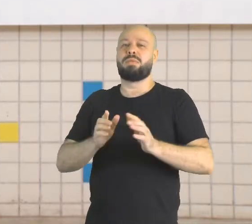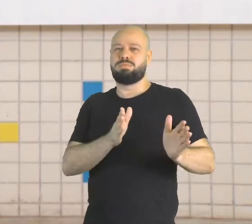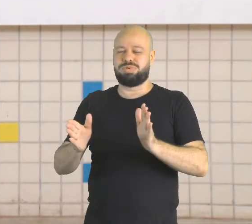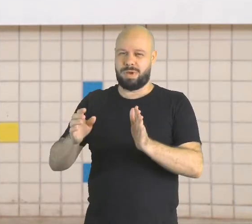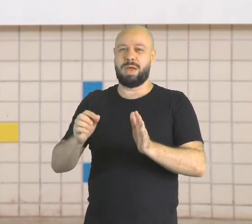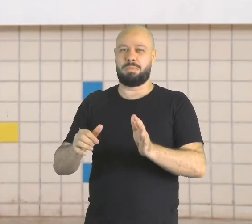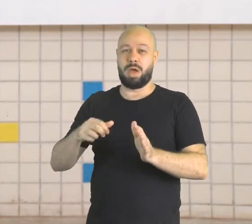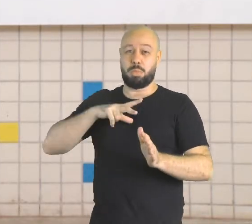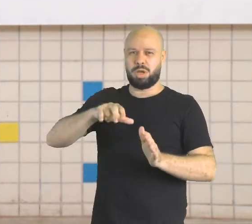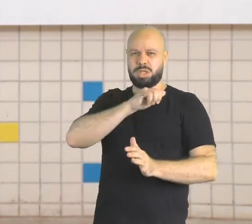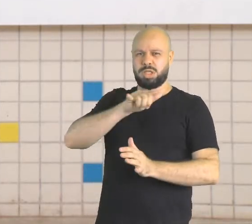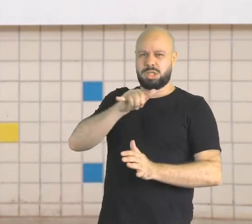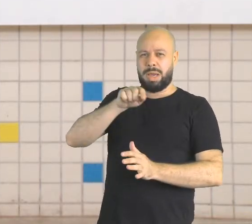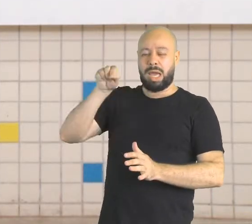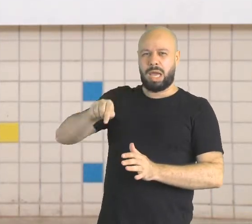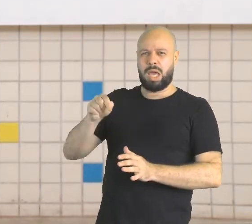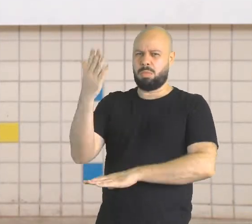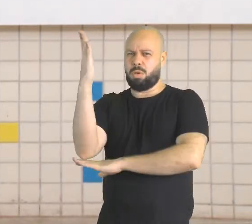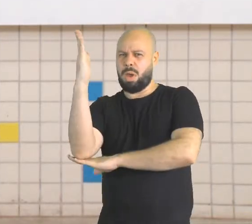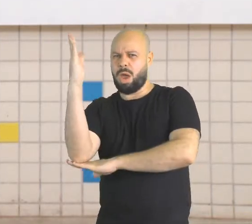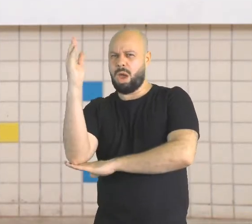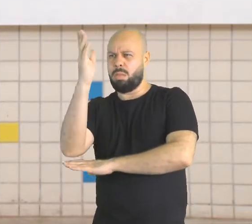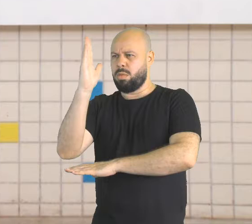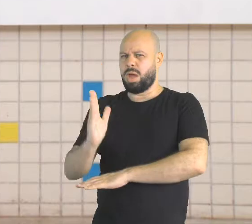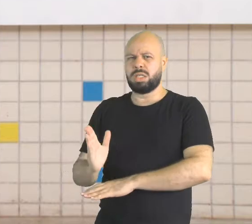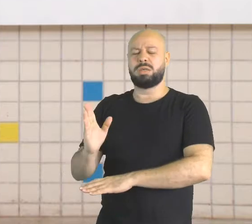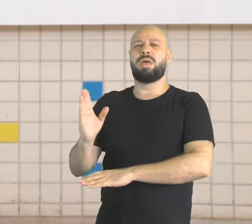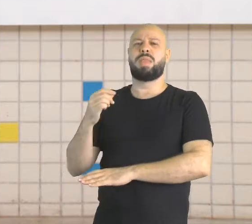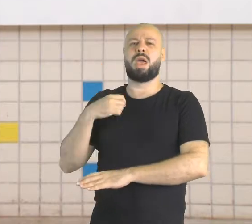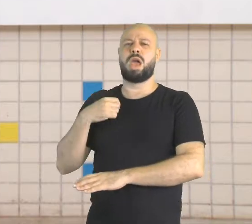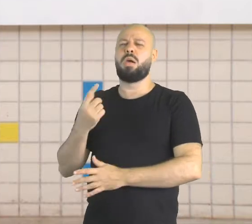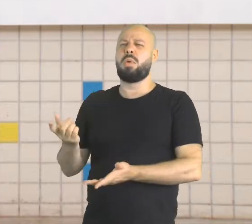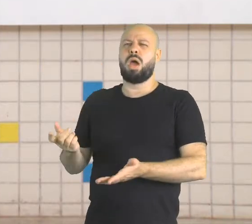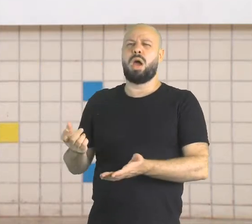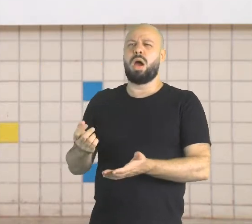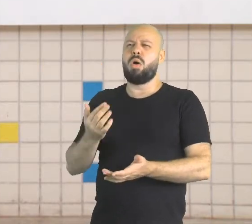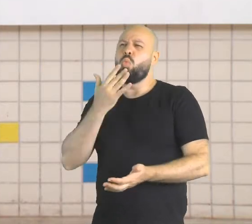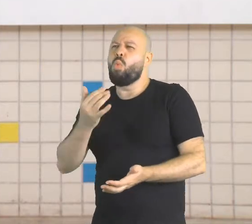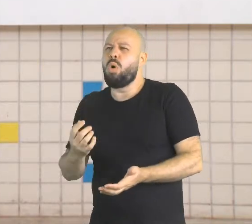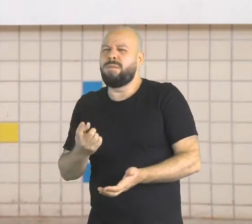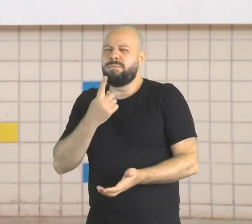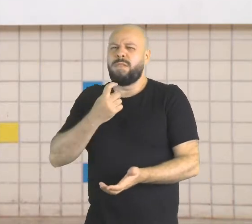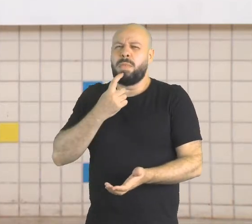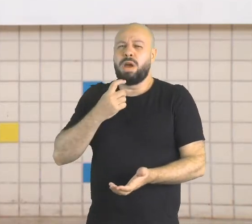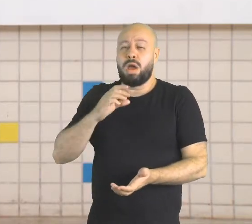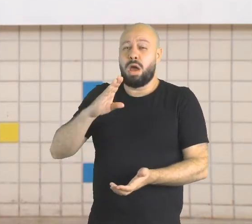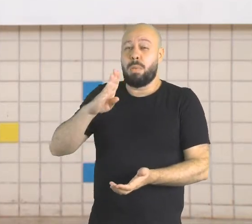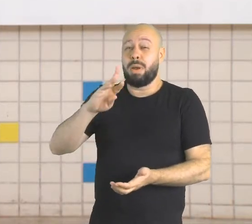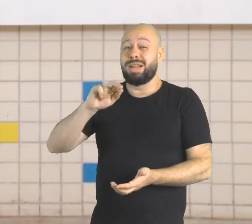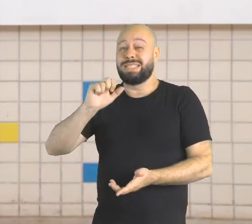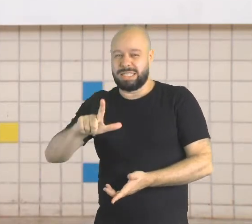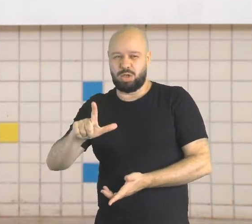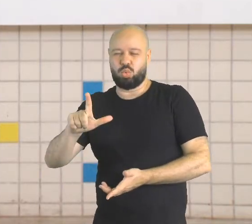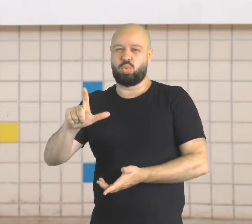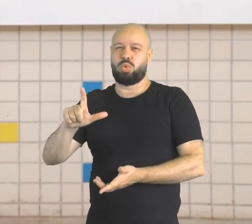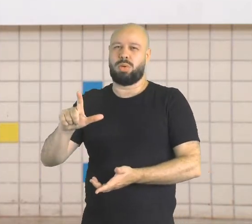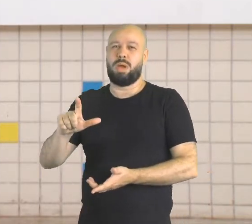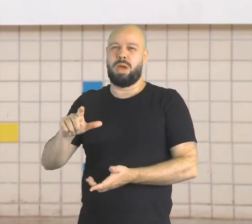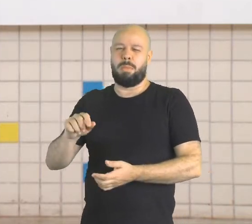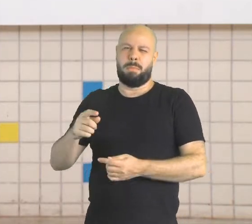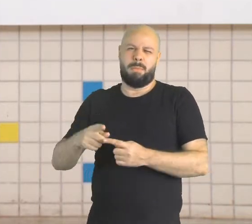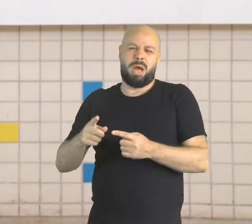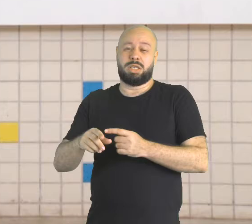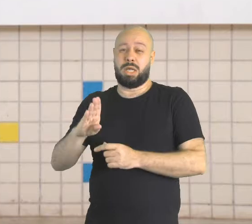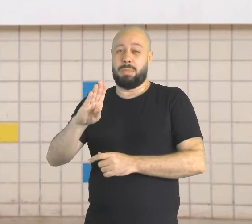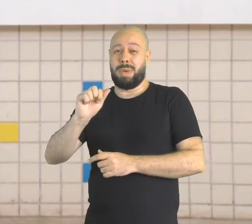aquela madeira, o pau-brasil, era uma madeira que tinha uma cor de brasa, uma cor Brasil. Daí eles deram o nome daquela madeira